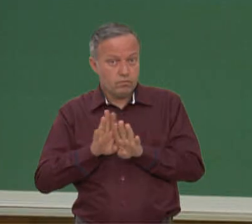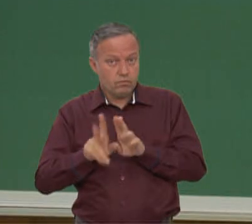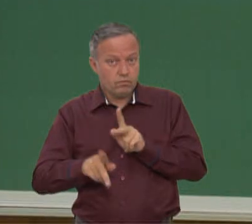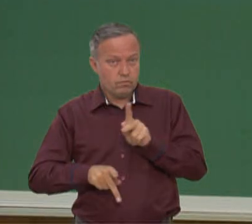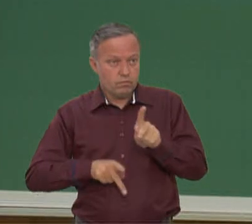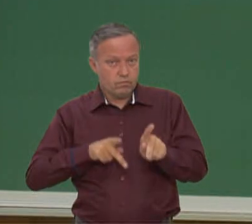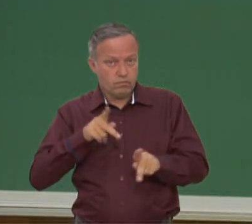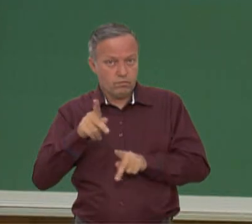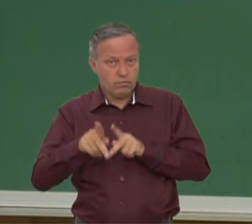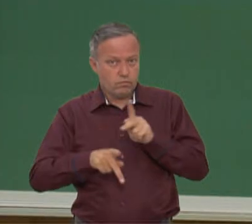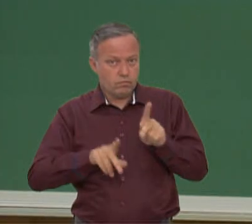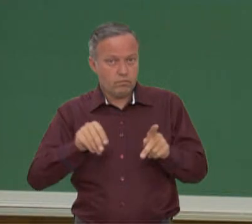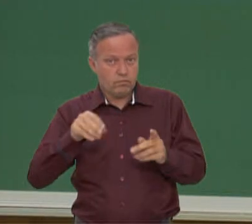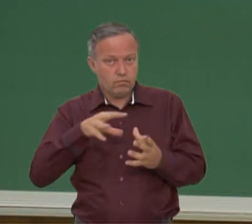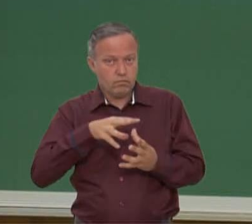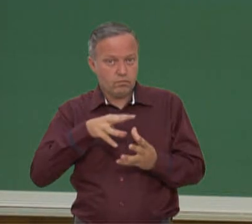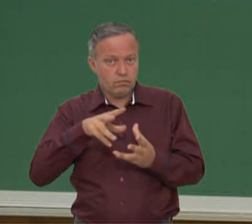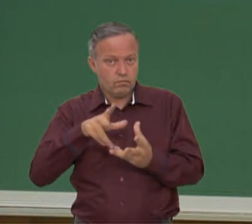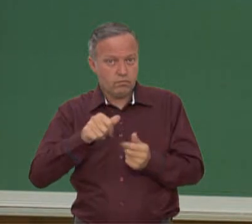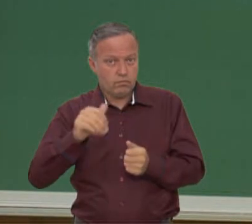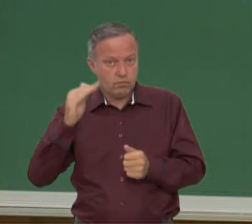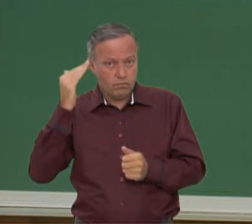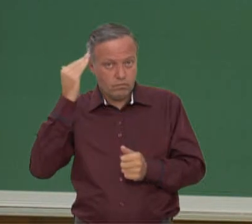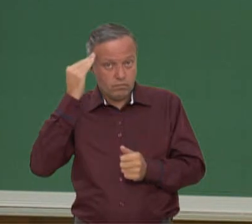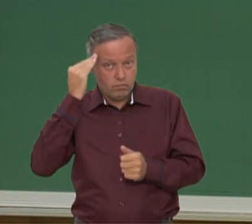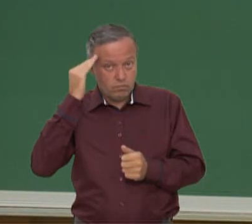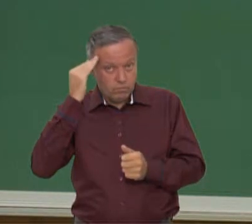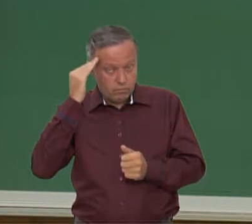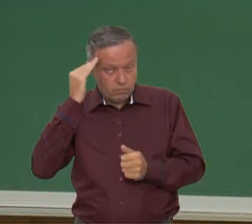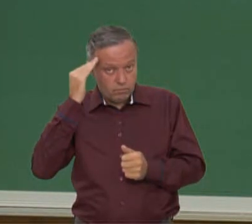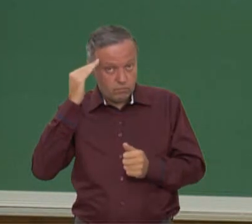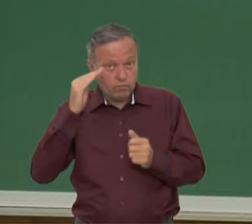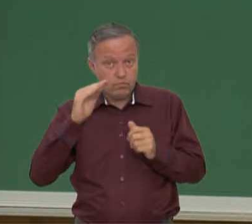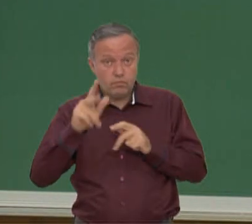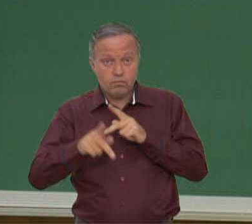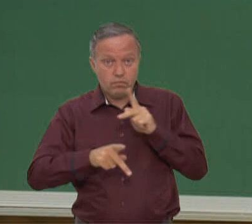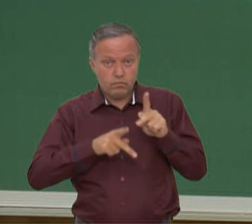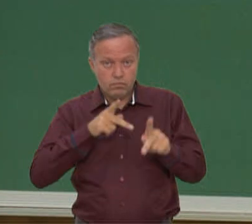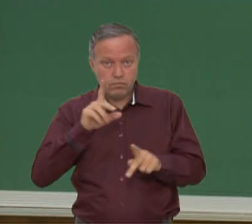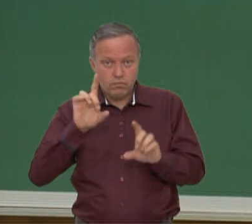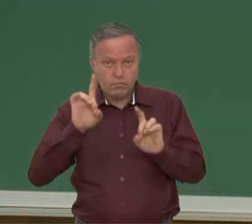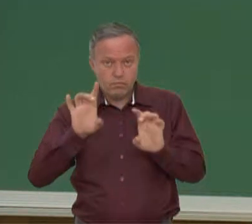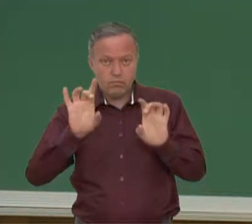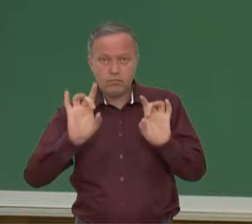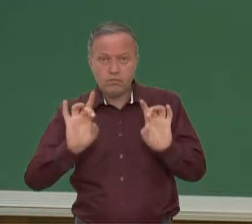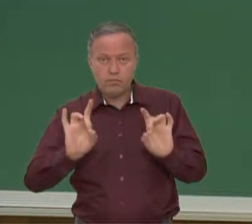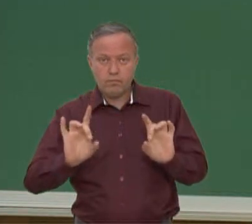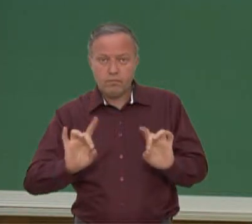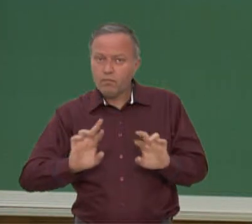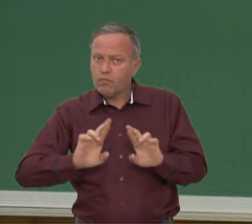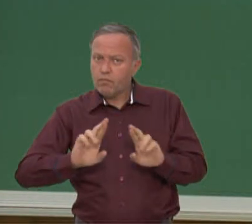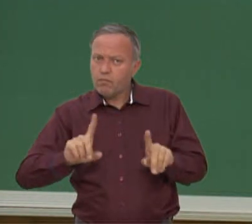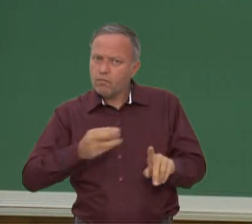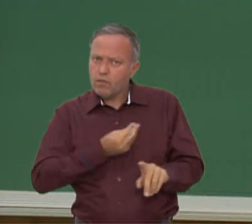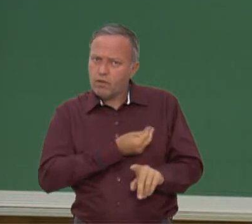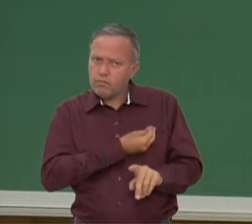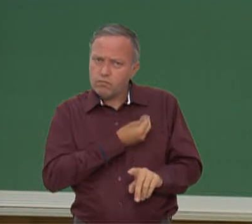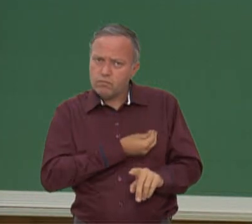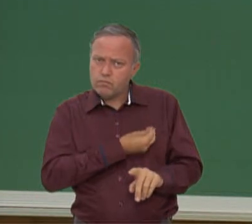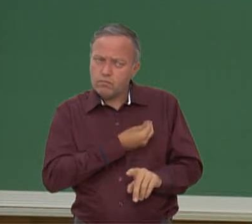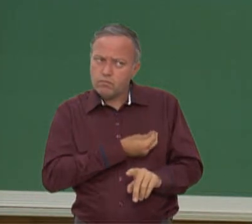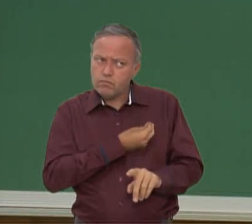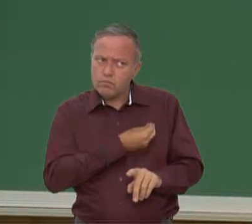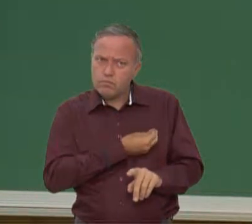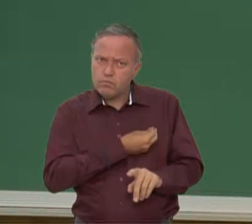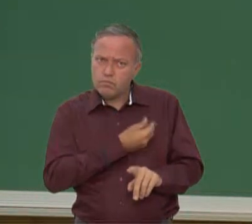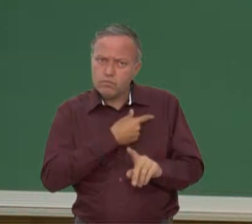ela compreende que o mundo ele é formado aí por diversos povos, cada um com as suas características diferentes, cada um aí com as